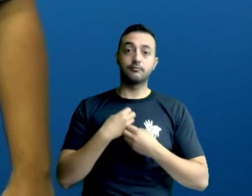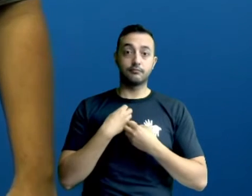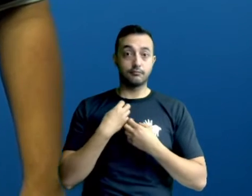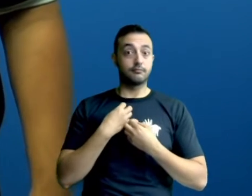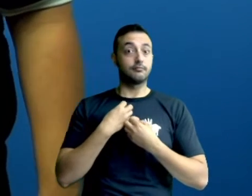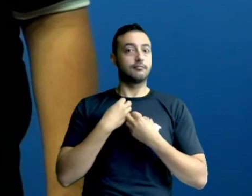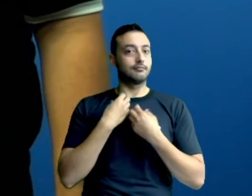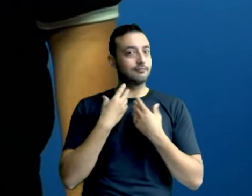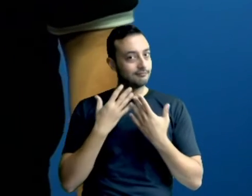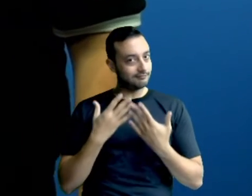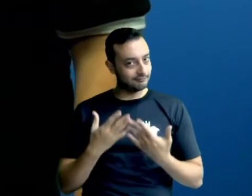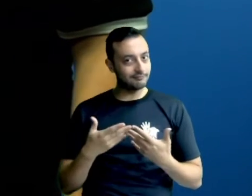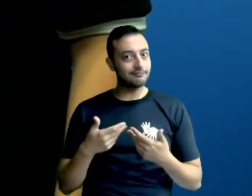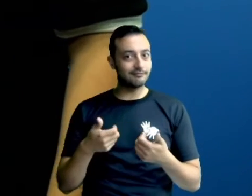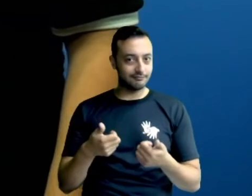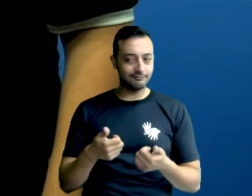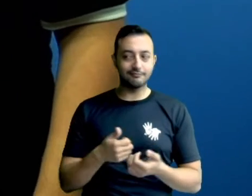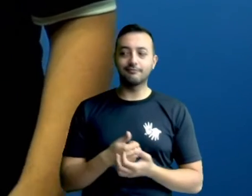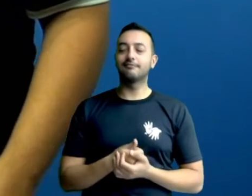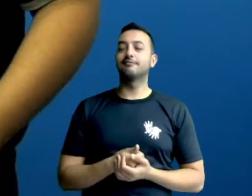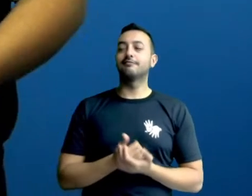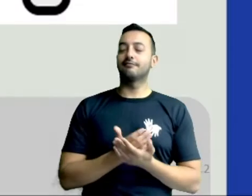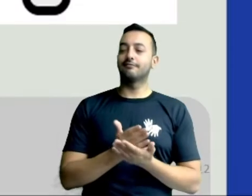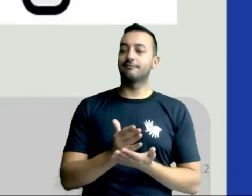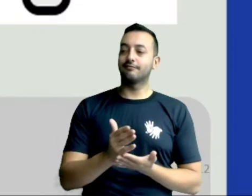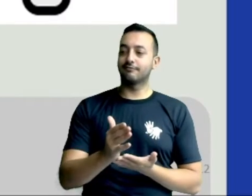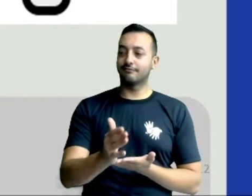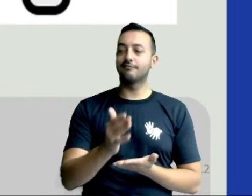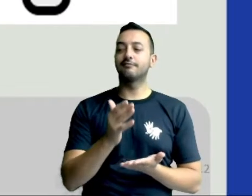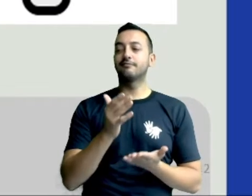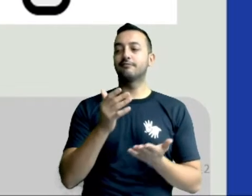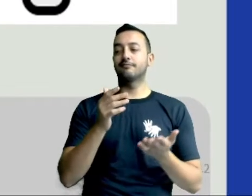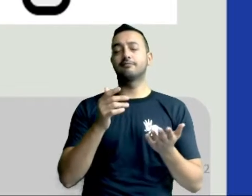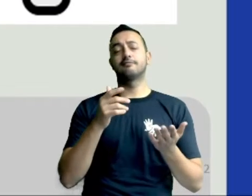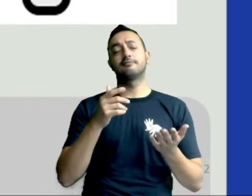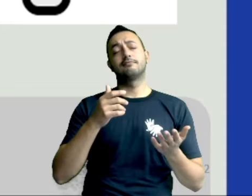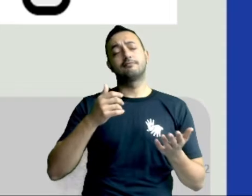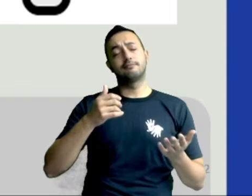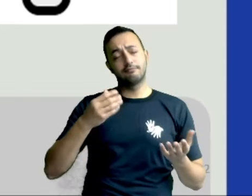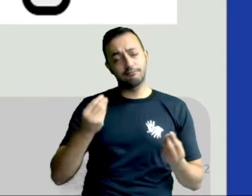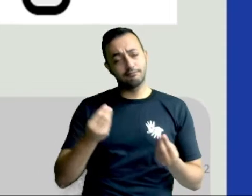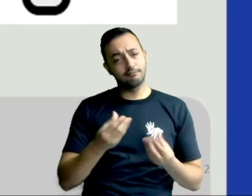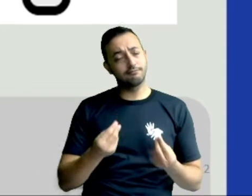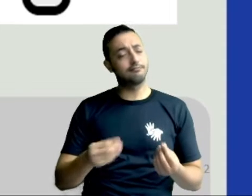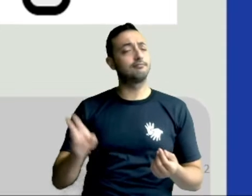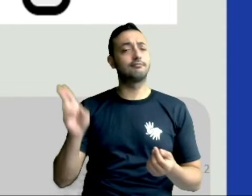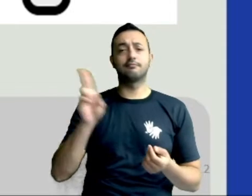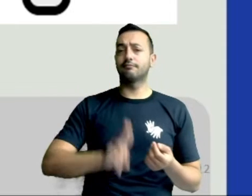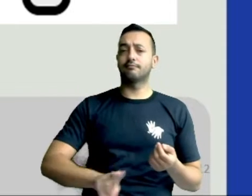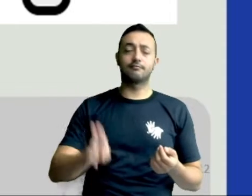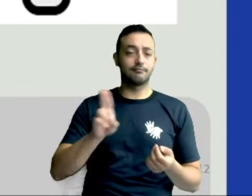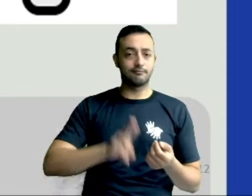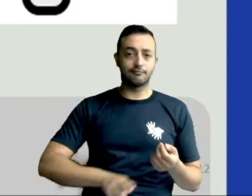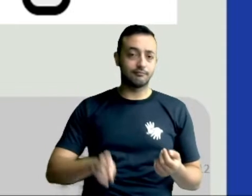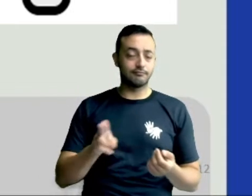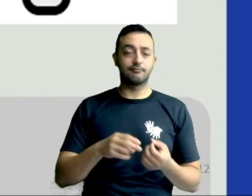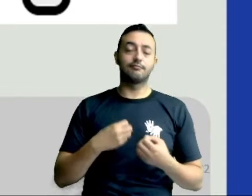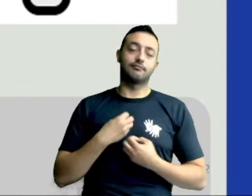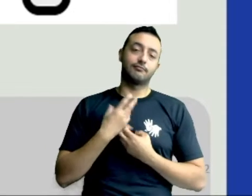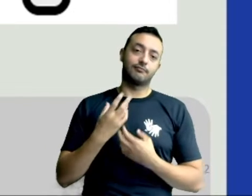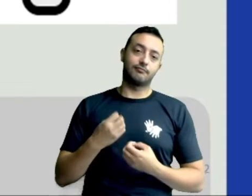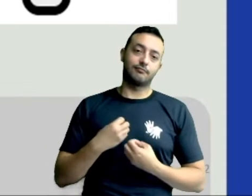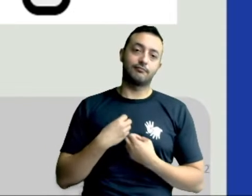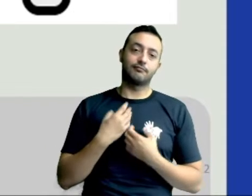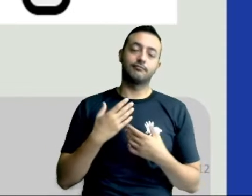poéticos, tá bom? Começando com um recurso muito utilizado em nossas